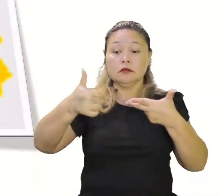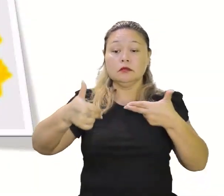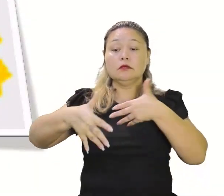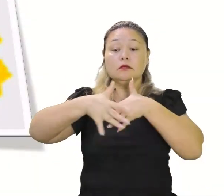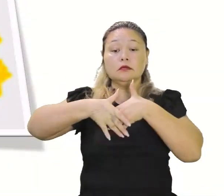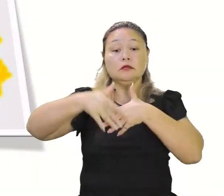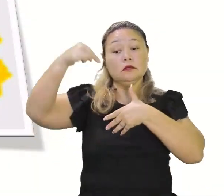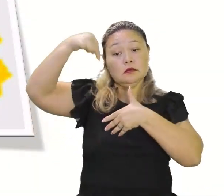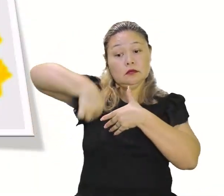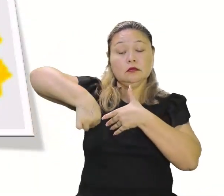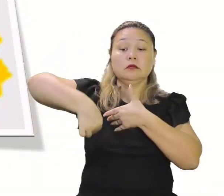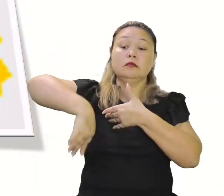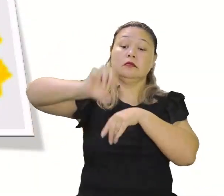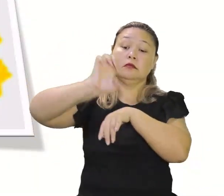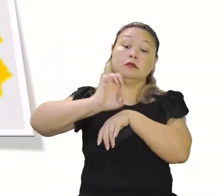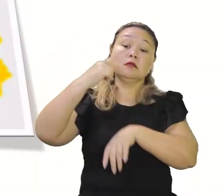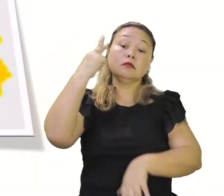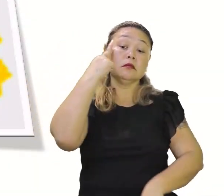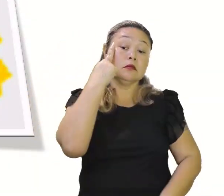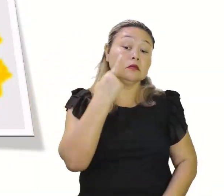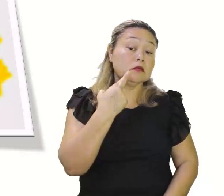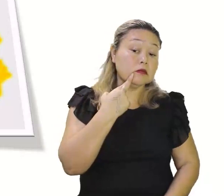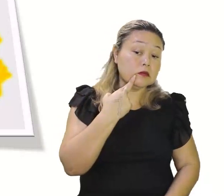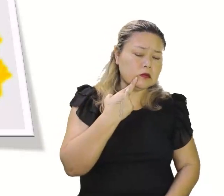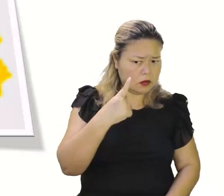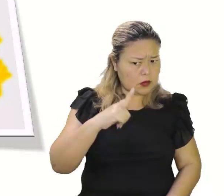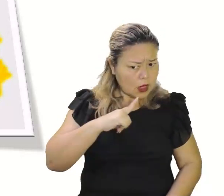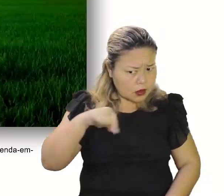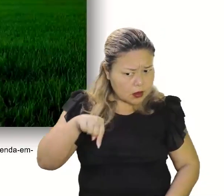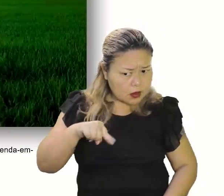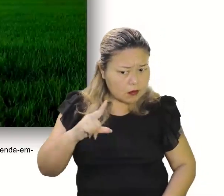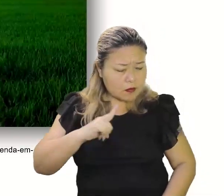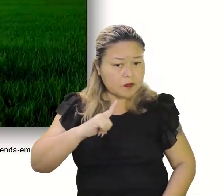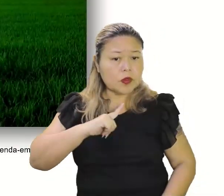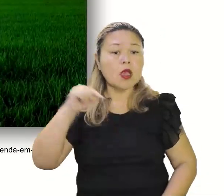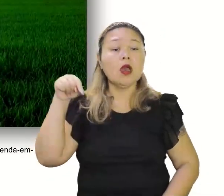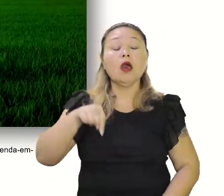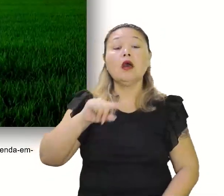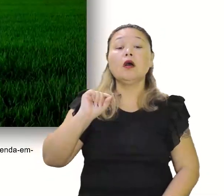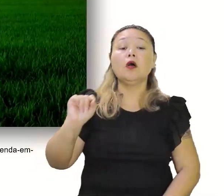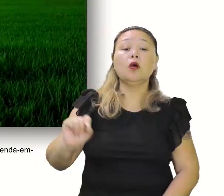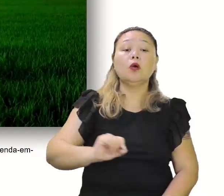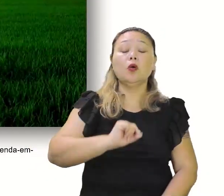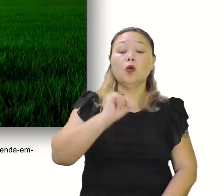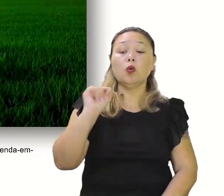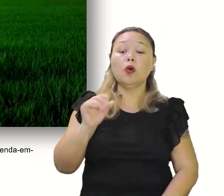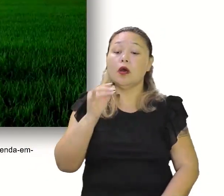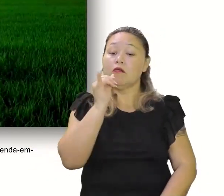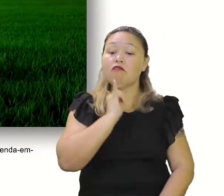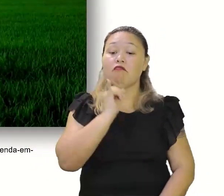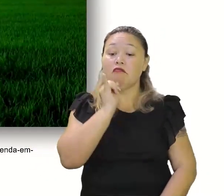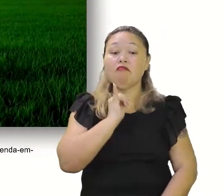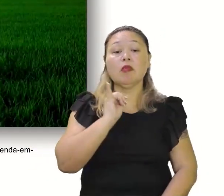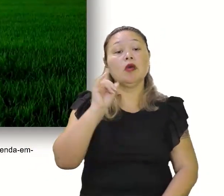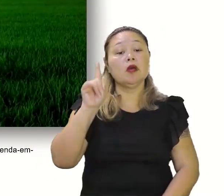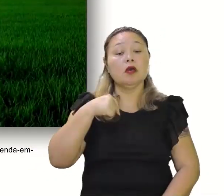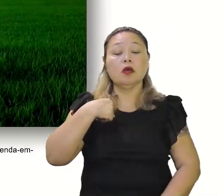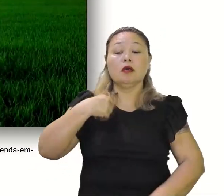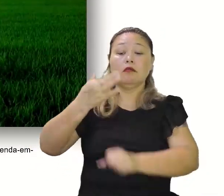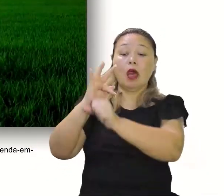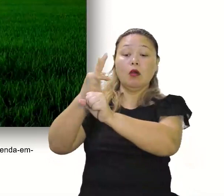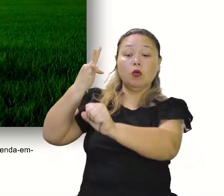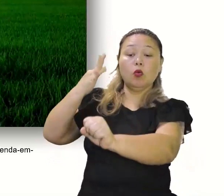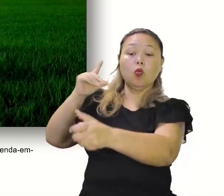etnomatemática em Rondônia. Será que a gente tem muita etno? Aqui que tem? Vamos dar um exemplo aí, vamos lá. Fazenda